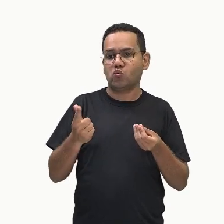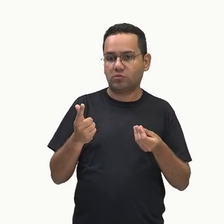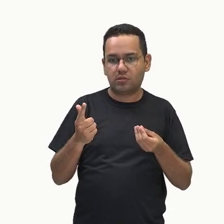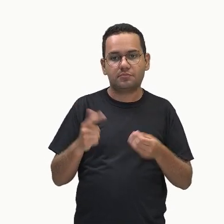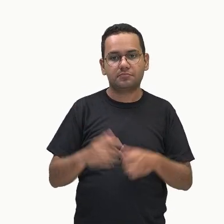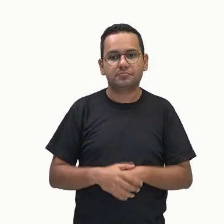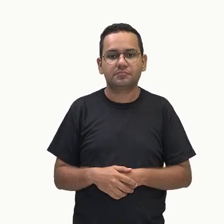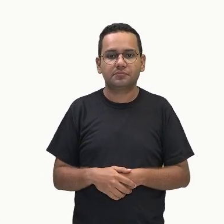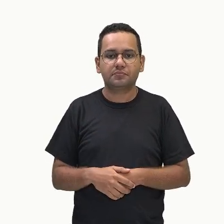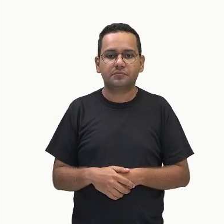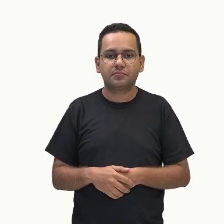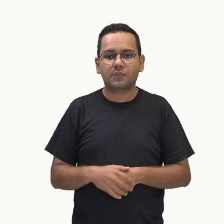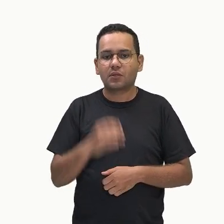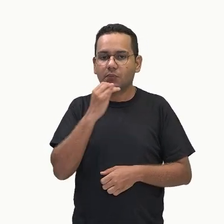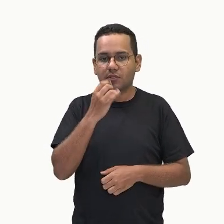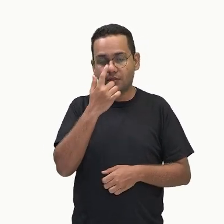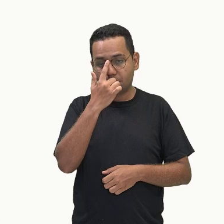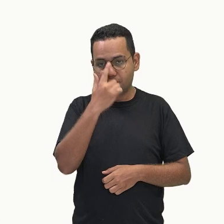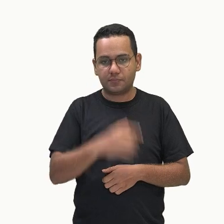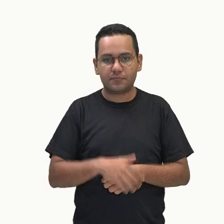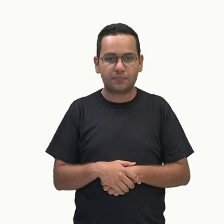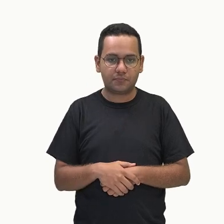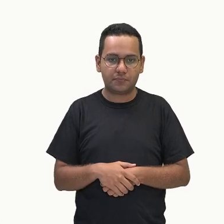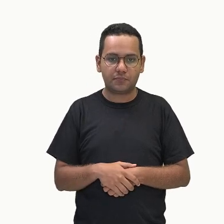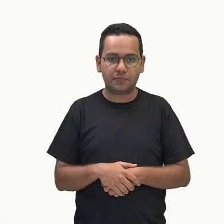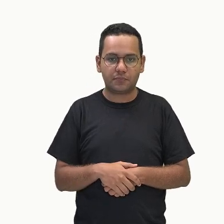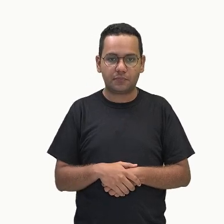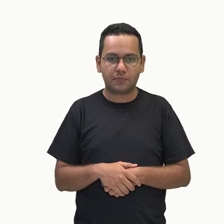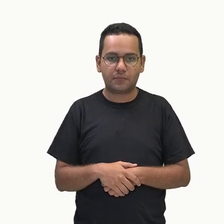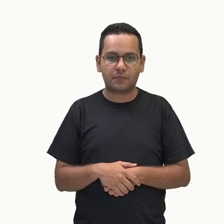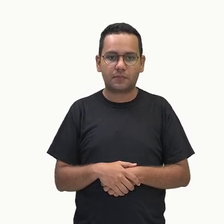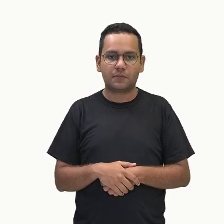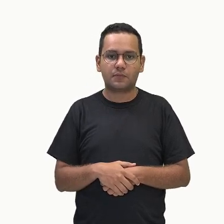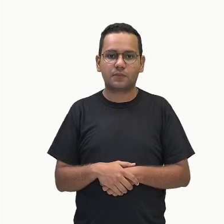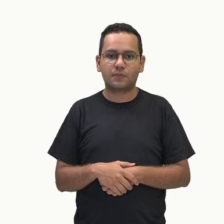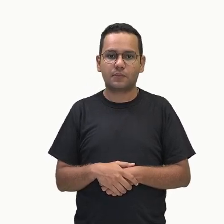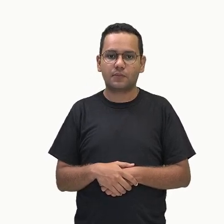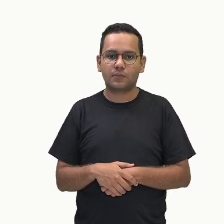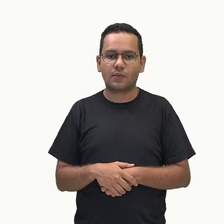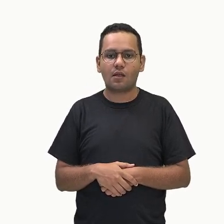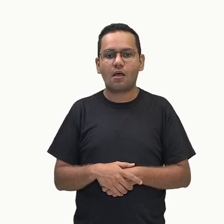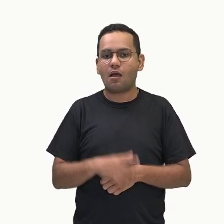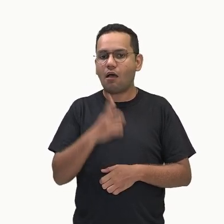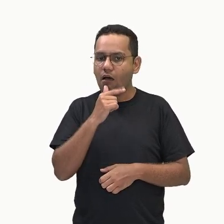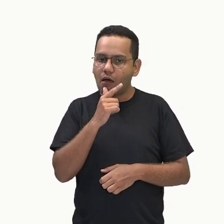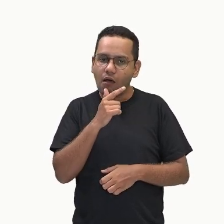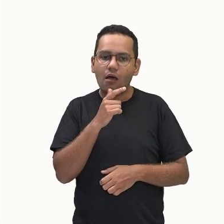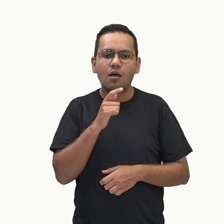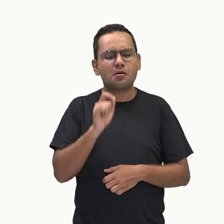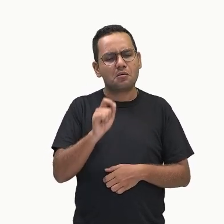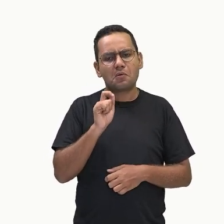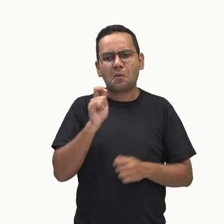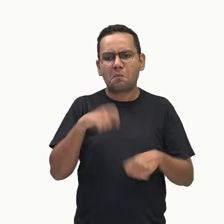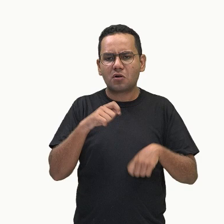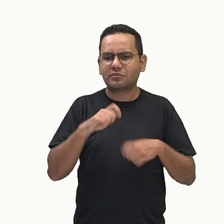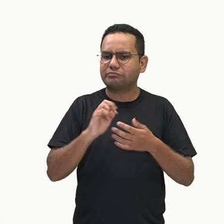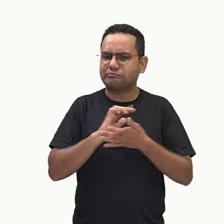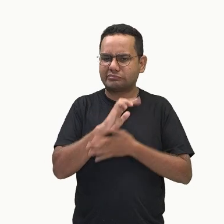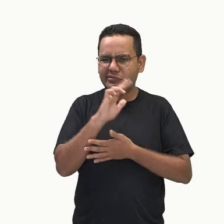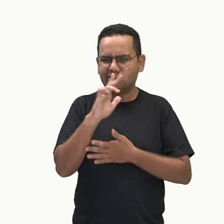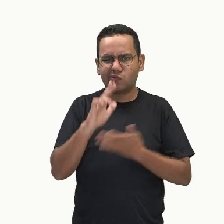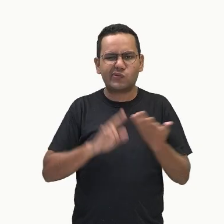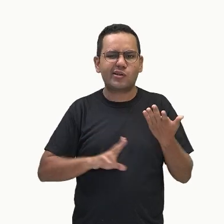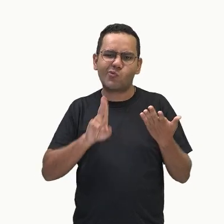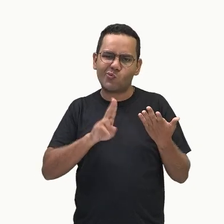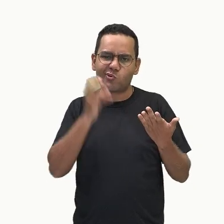A água, por exemplo, ela é o solvente universal, porque ela é utilizada para diluir uma infinidade de substâncias.